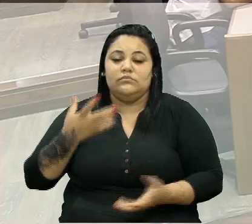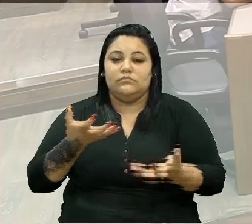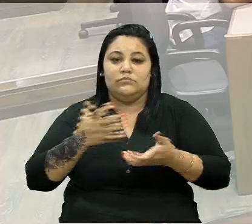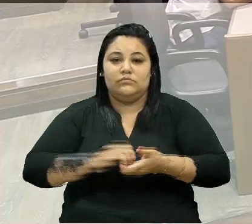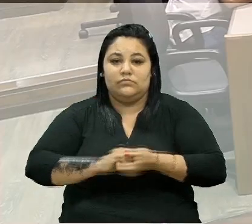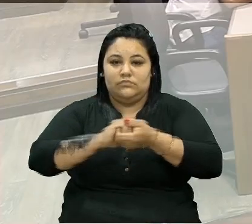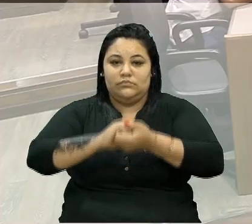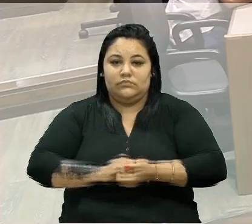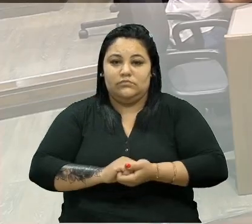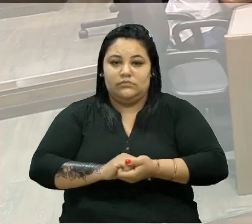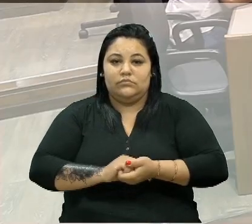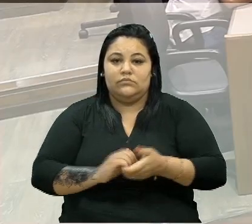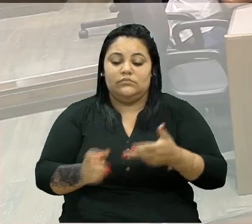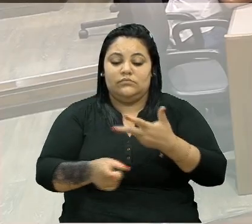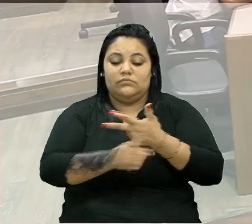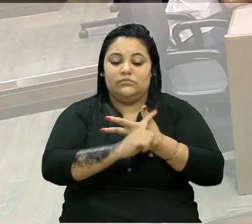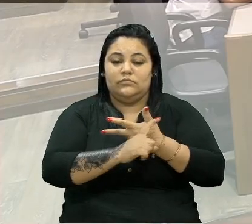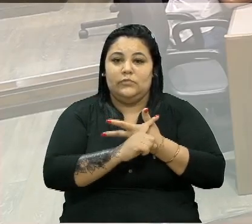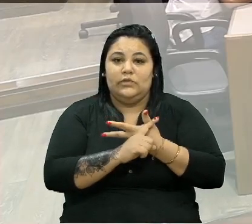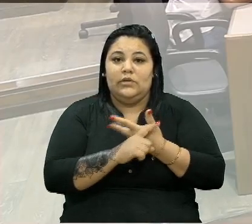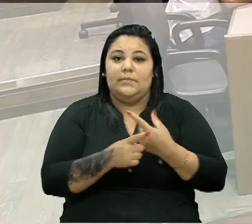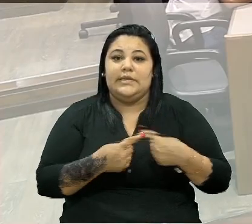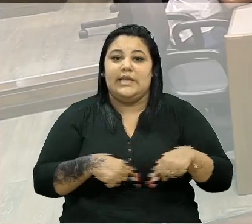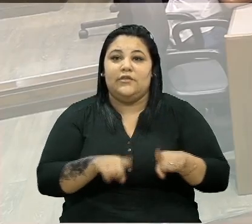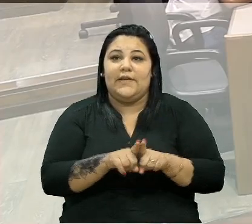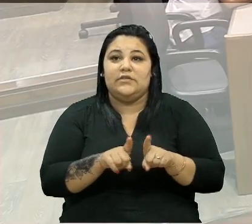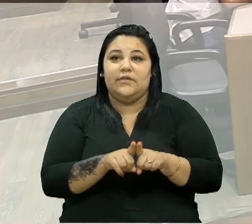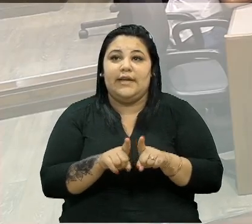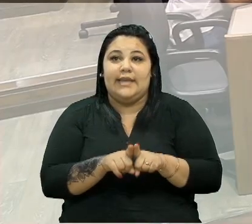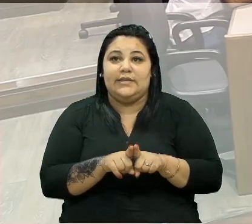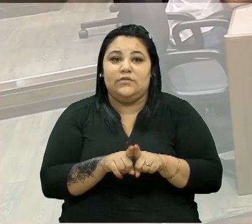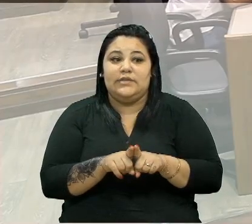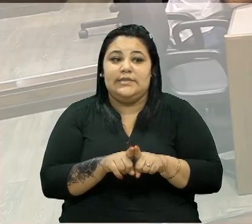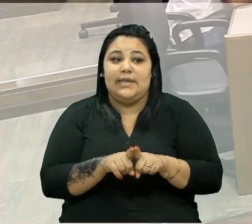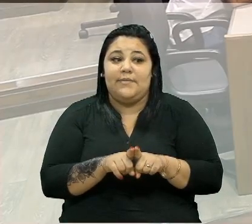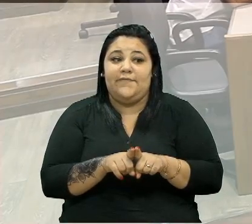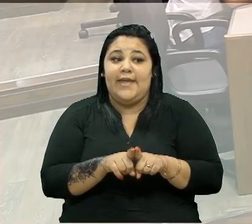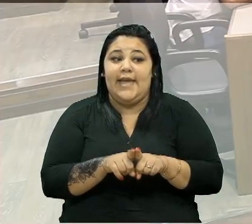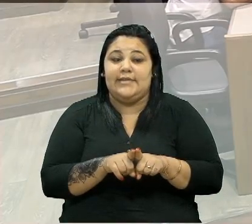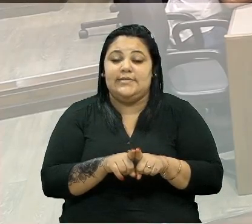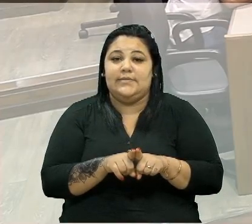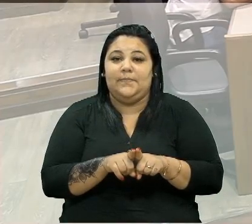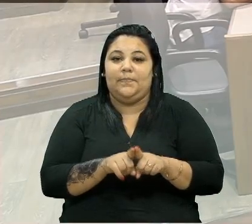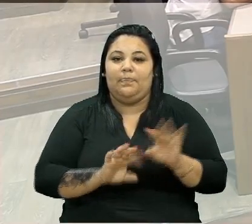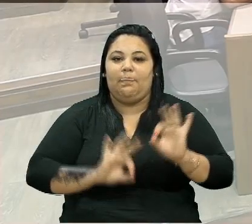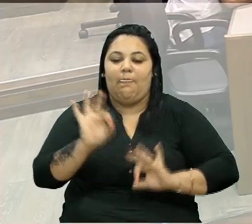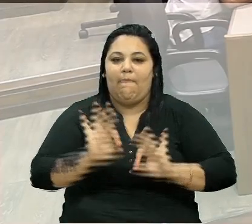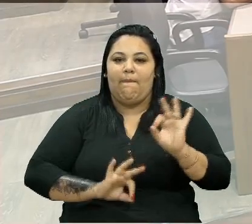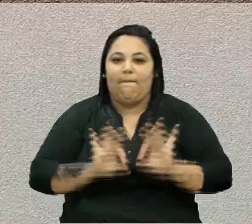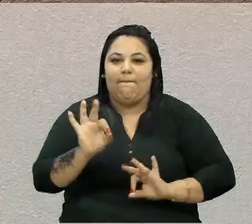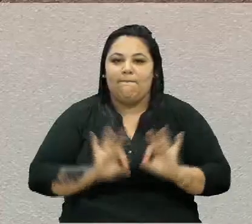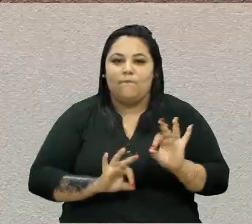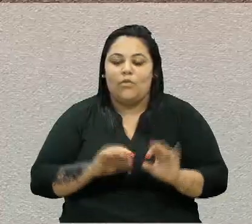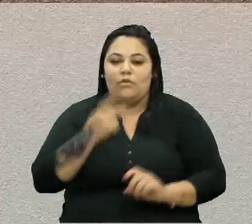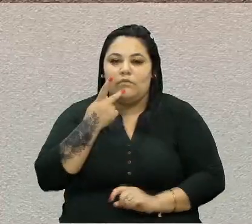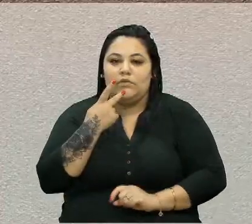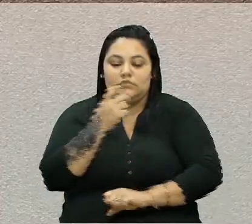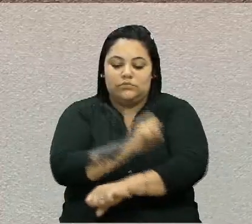Poder Executivo pela proposição deste projeto, importante projeto, porque quando nós falamos do